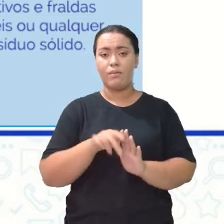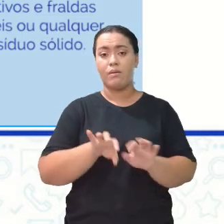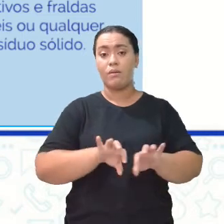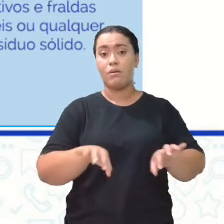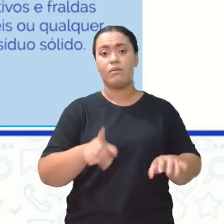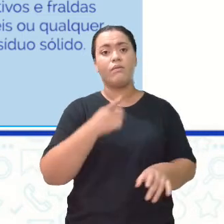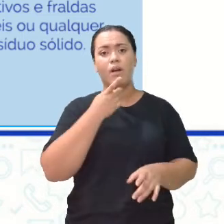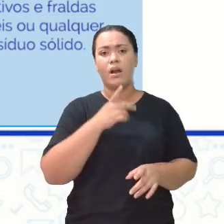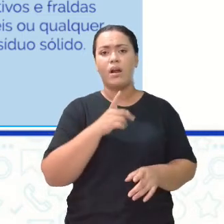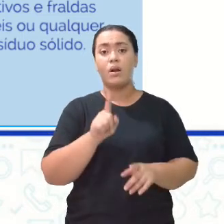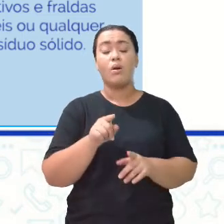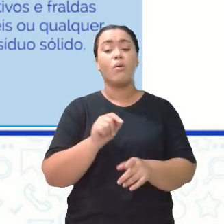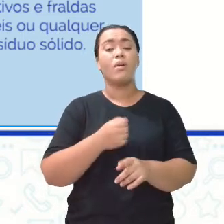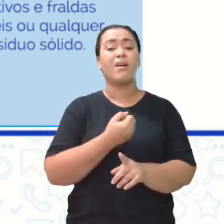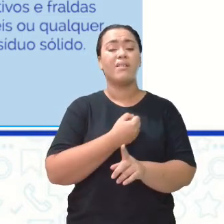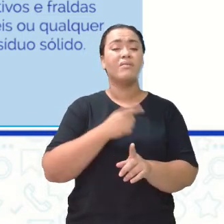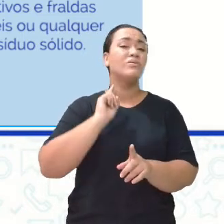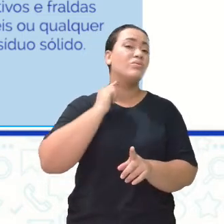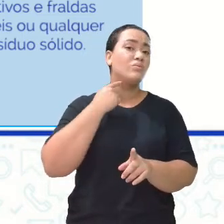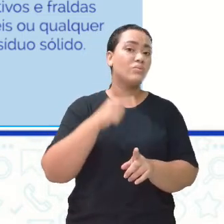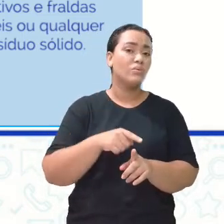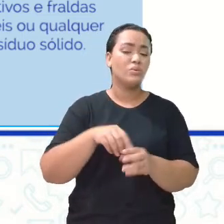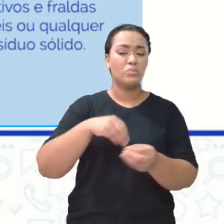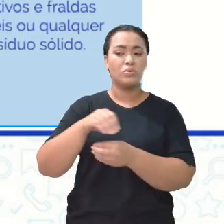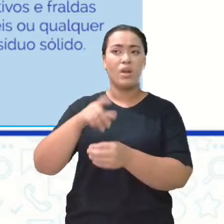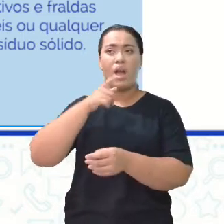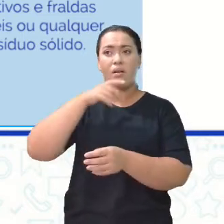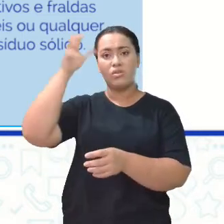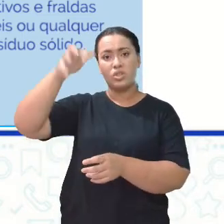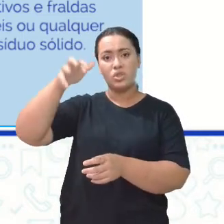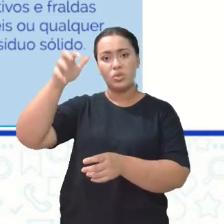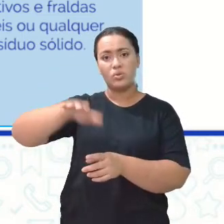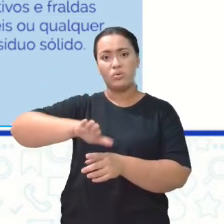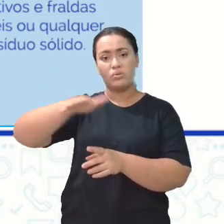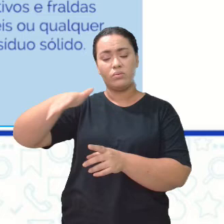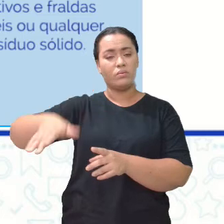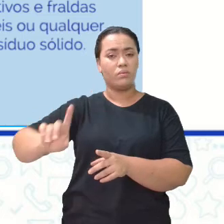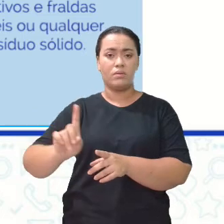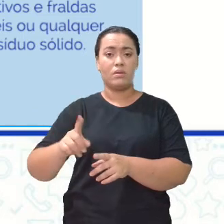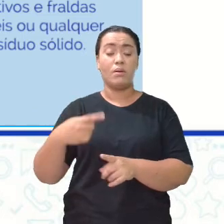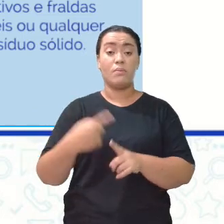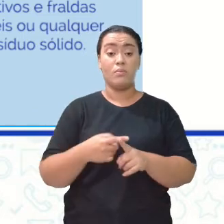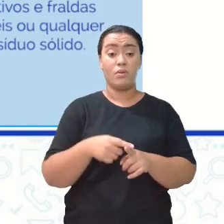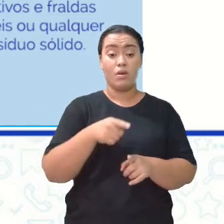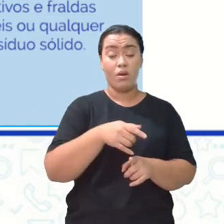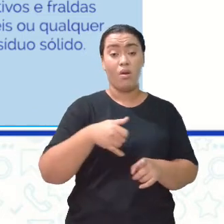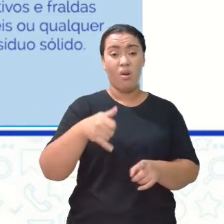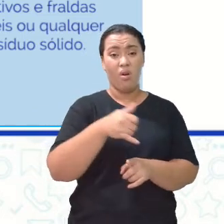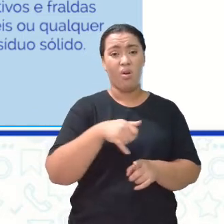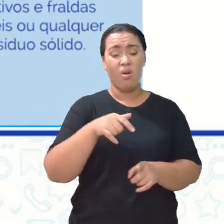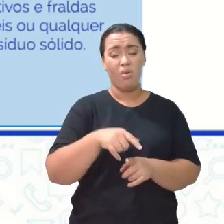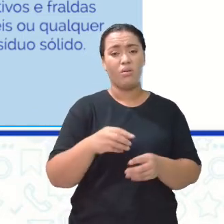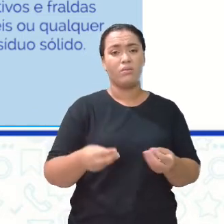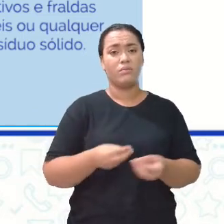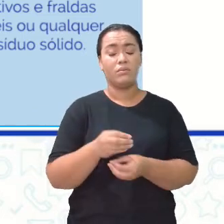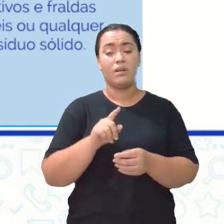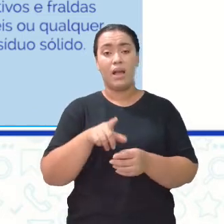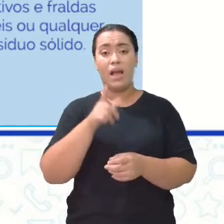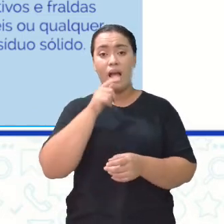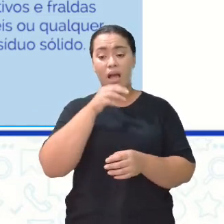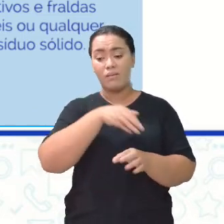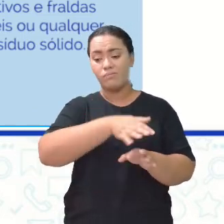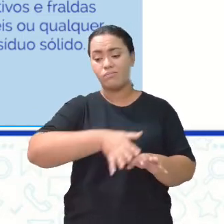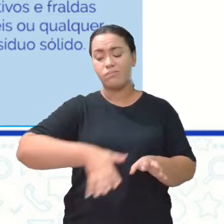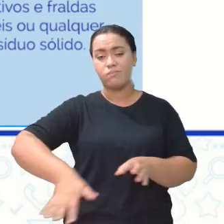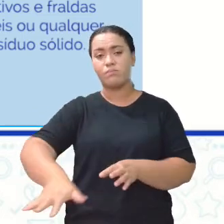misturar o esgoto bruto à água das chuvas, rios e mares. O óleo, considerado um resíduo sólido, ao ser lançado na rede